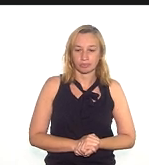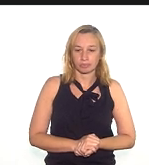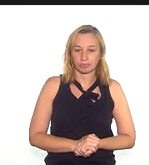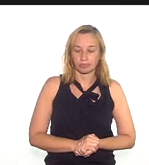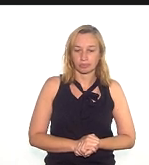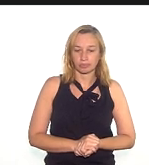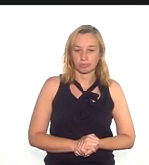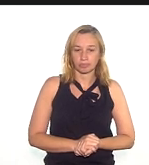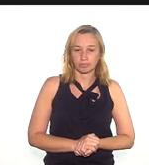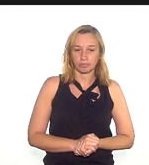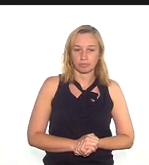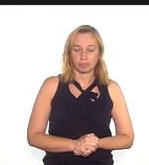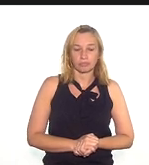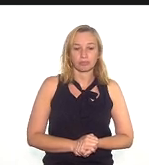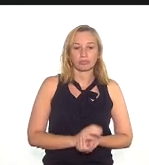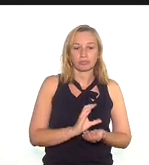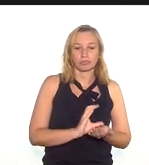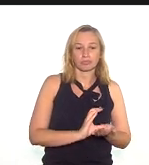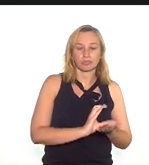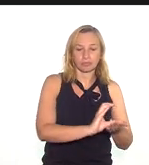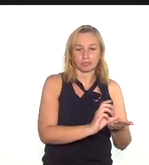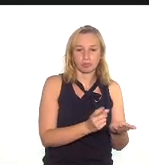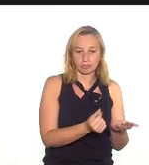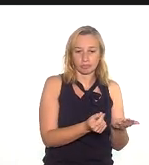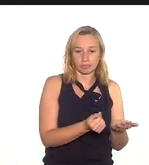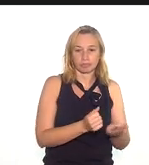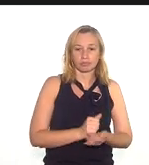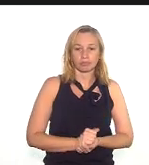públicos. Então, esses recursos acabaram.